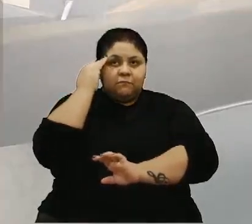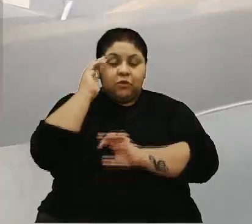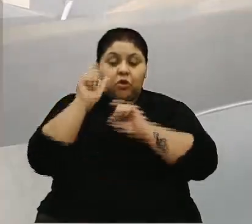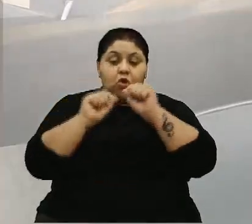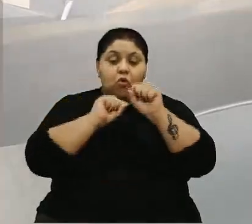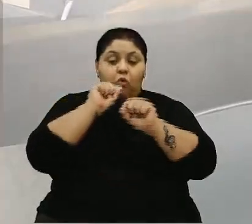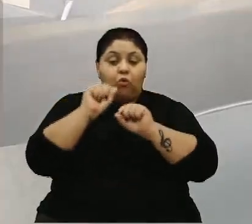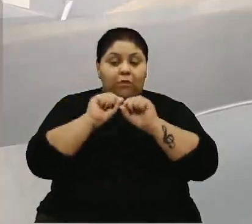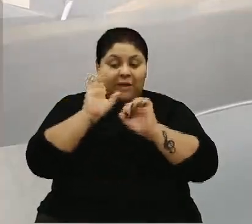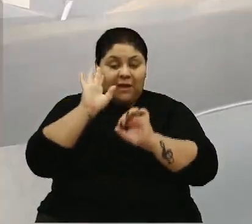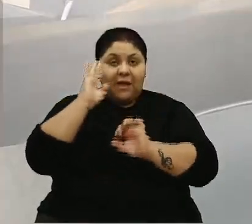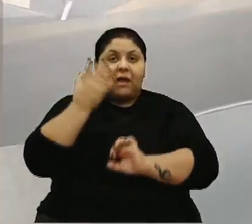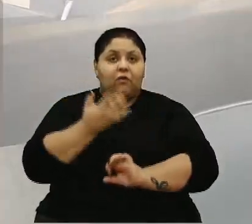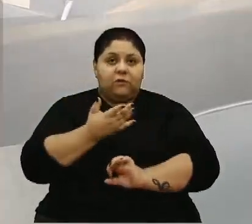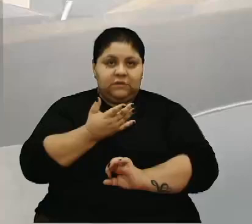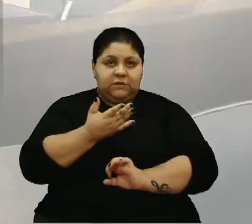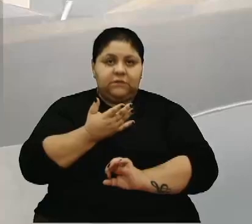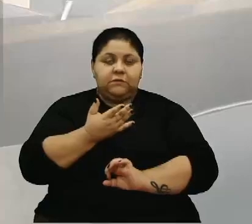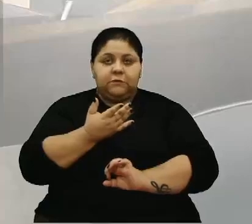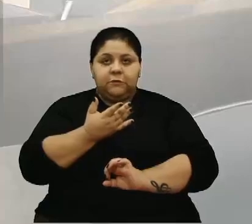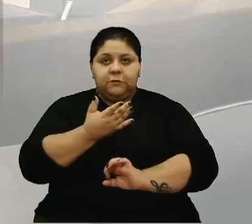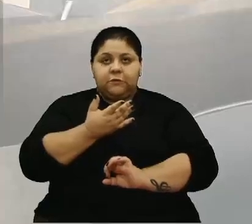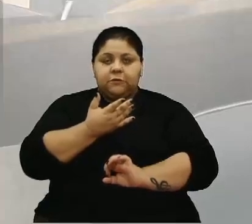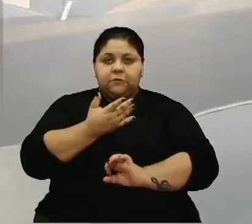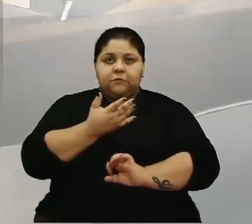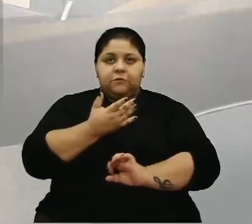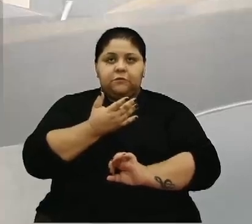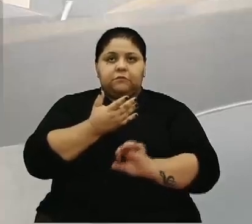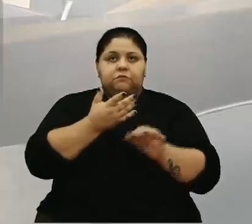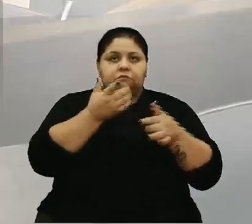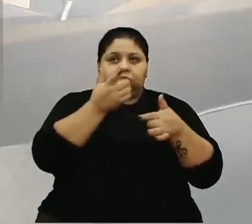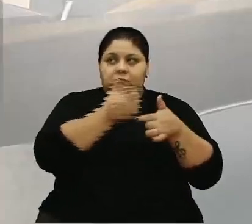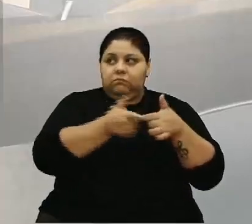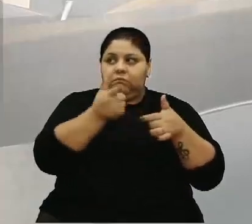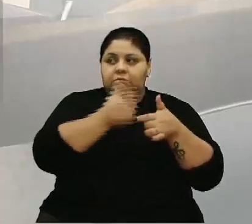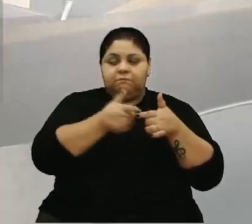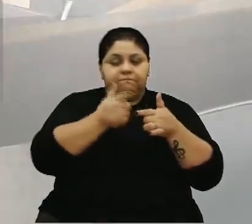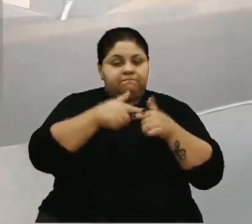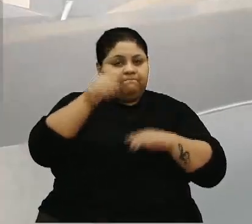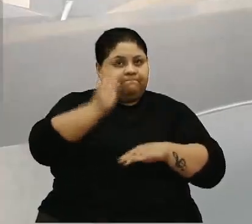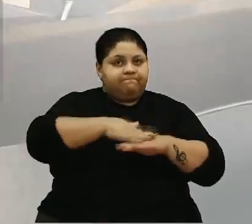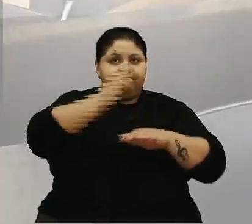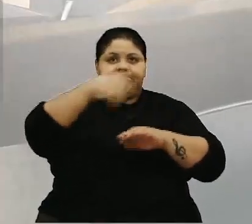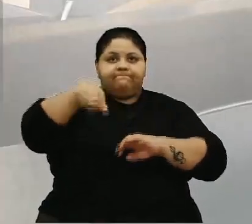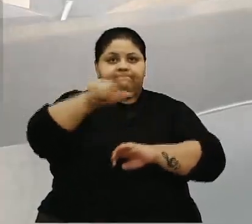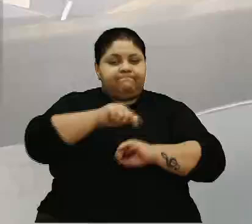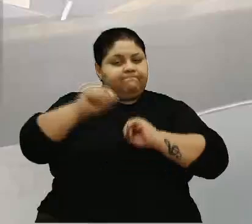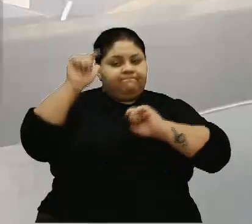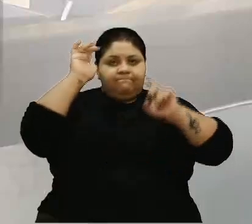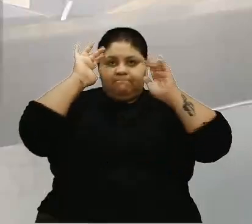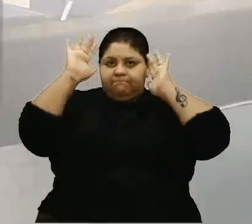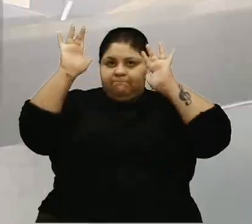de fato acontecendo, é uma situação muito maior do que a gente imagina.